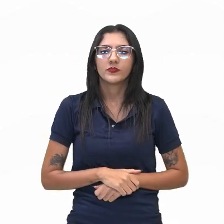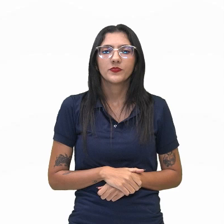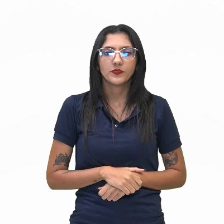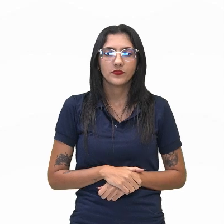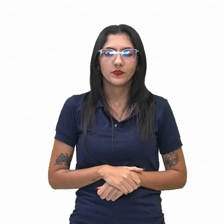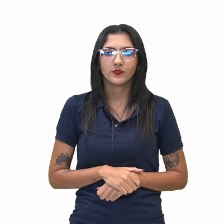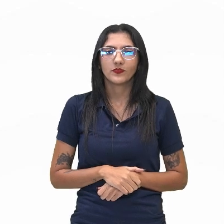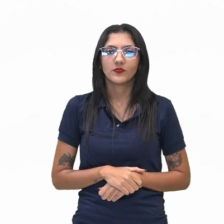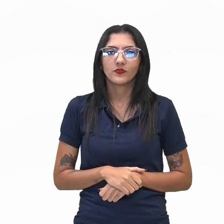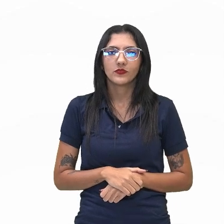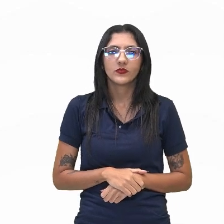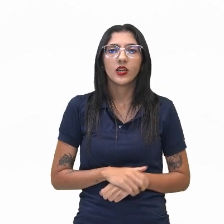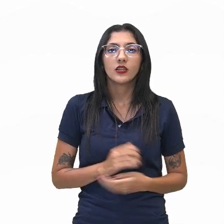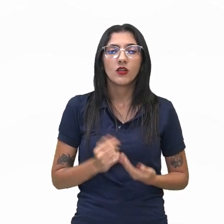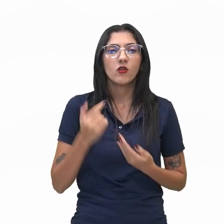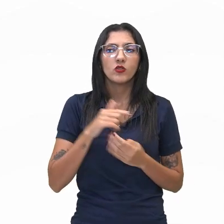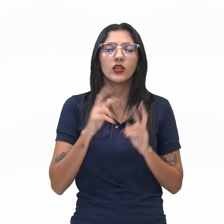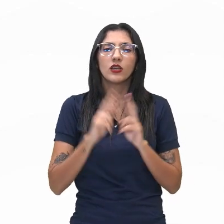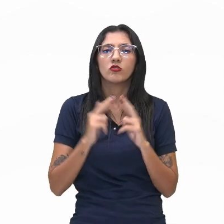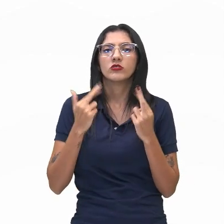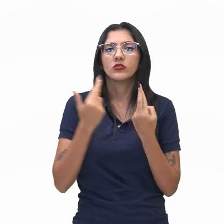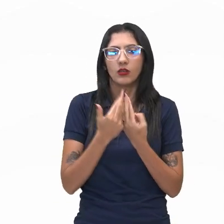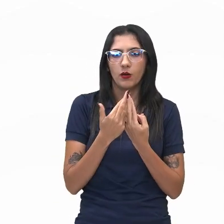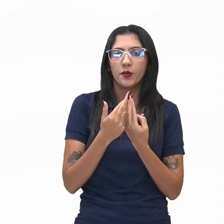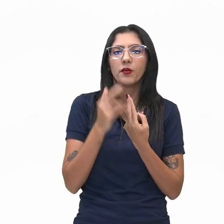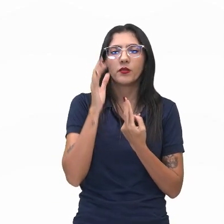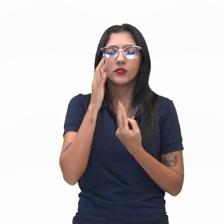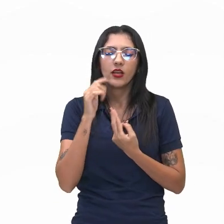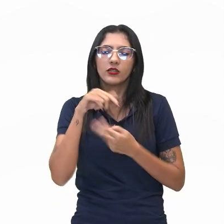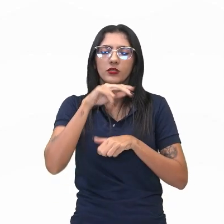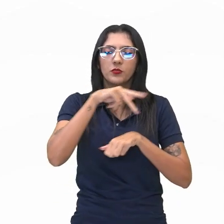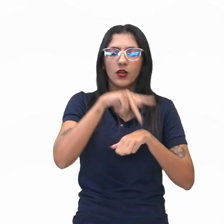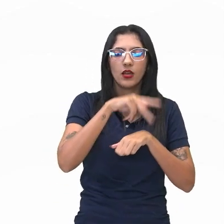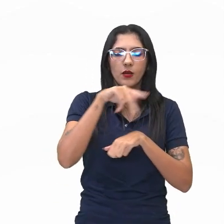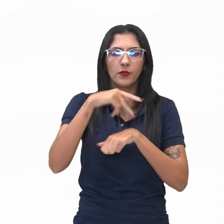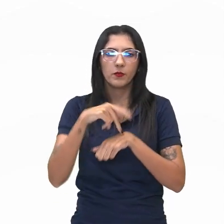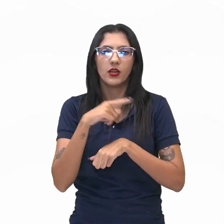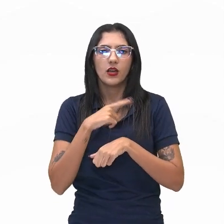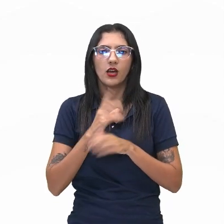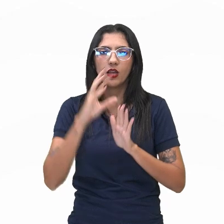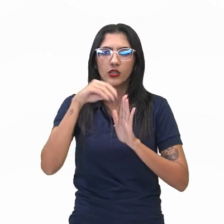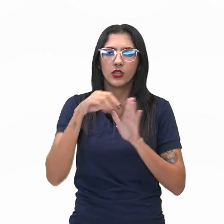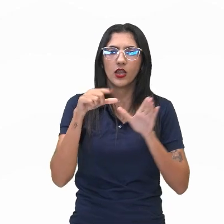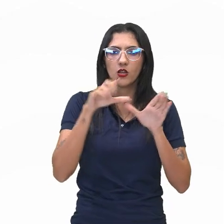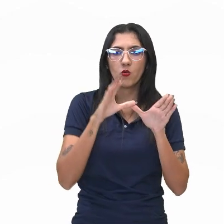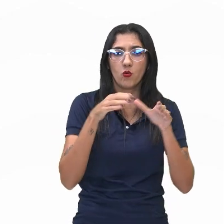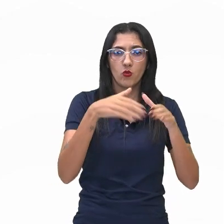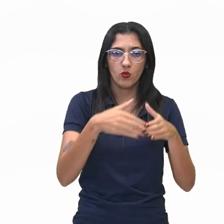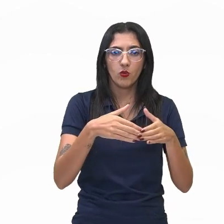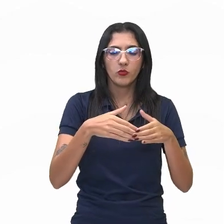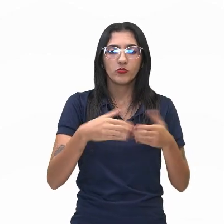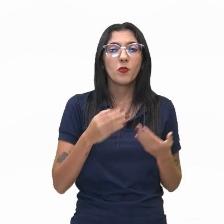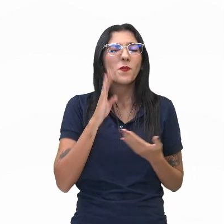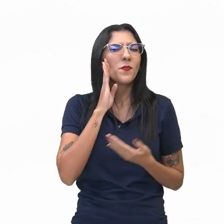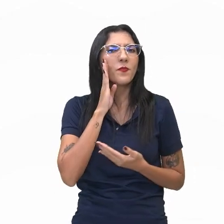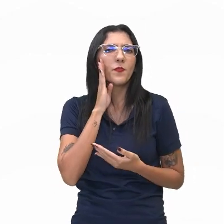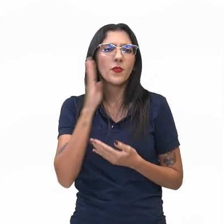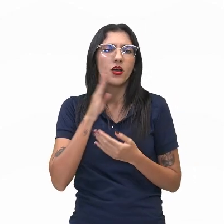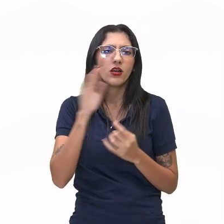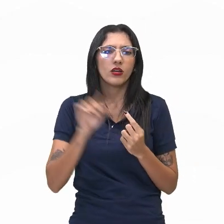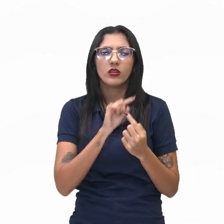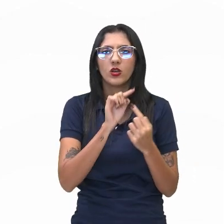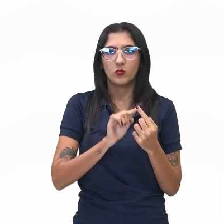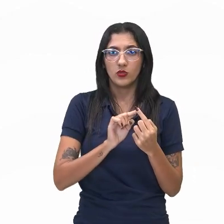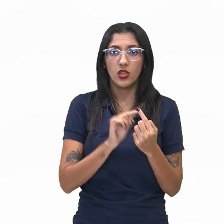Então, nessas reuniões, gente, que ocorrem aí entre os países que fazem parte do BRICS, o principal